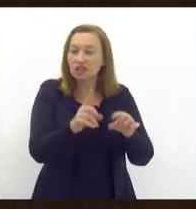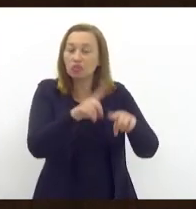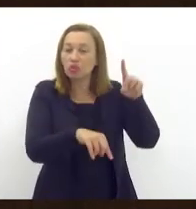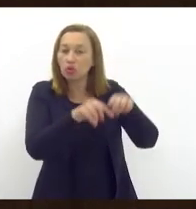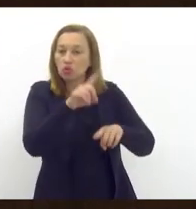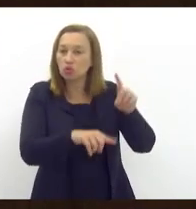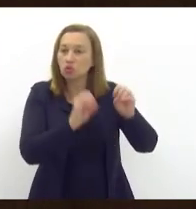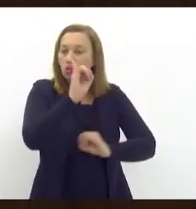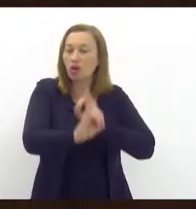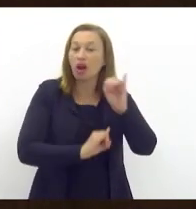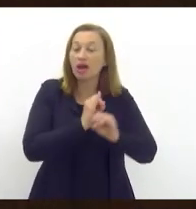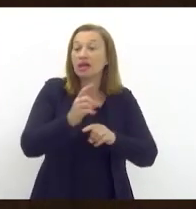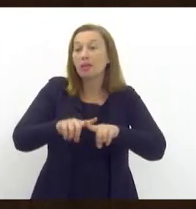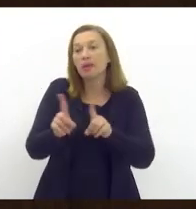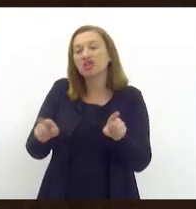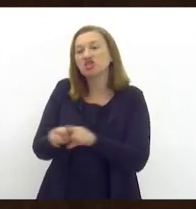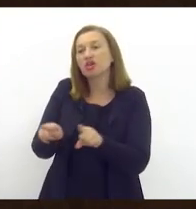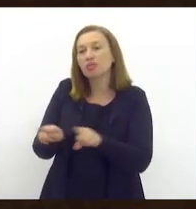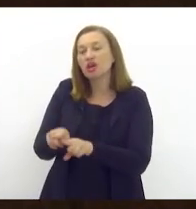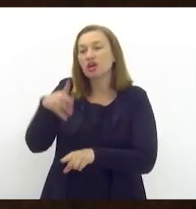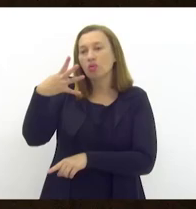mas também um aumento de